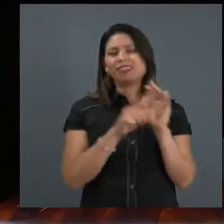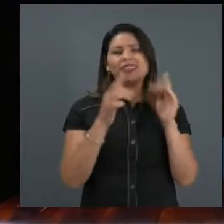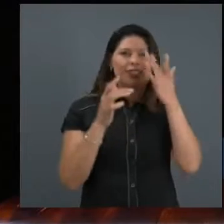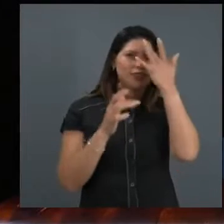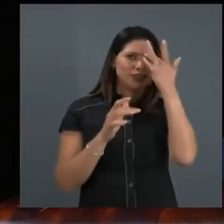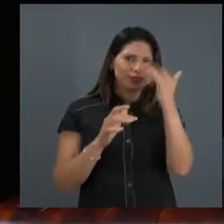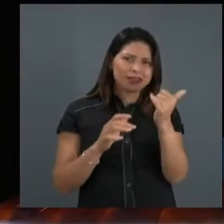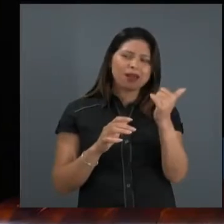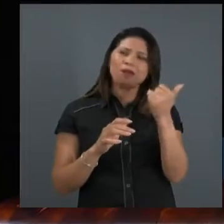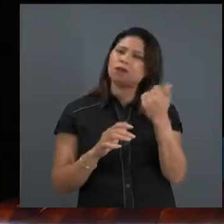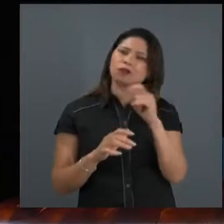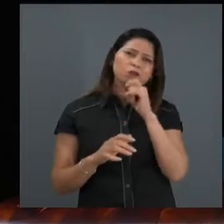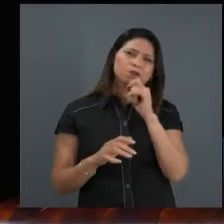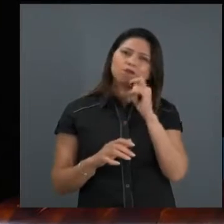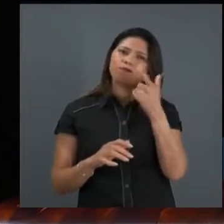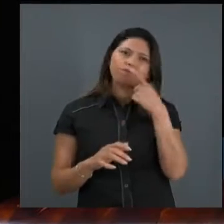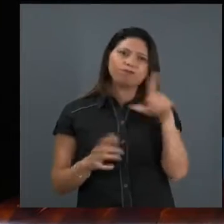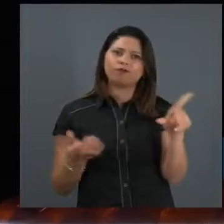Senador veneziano,